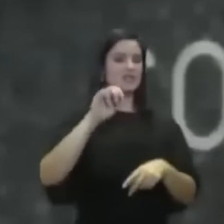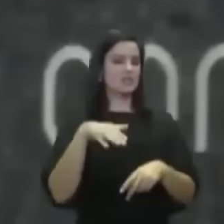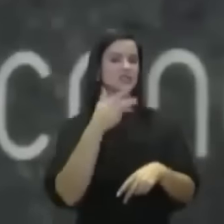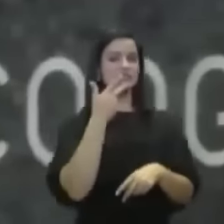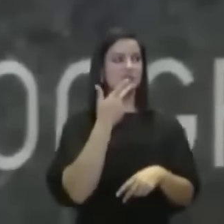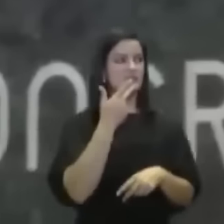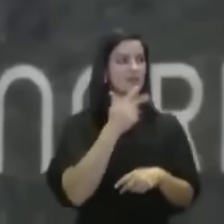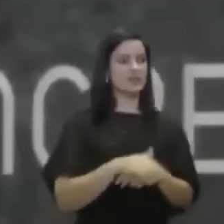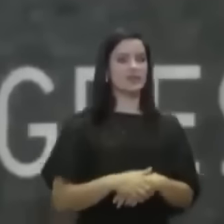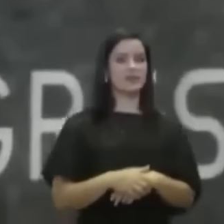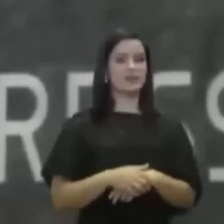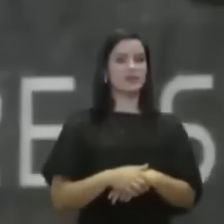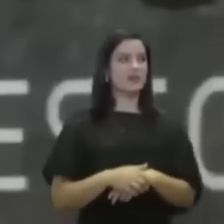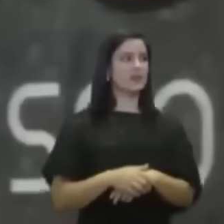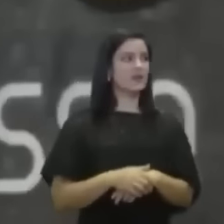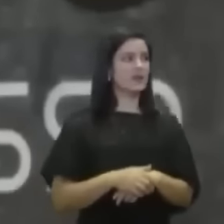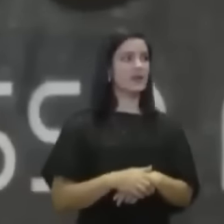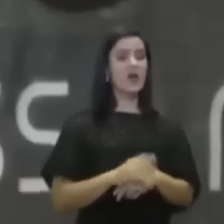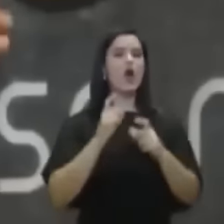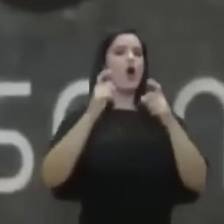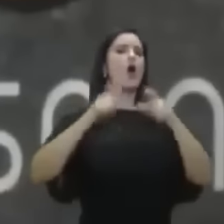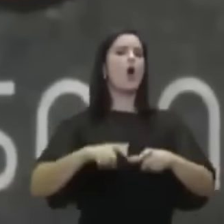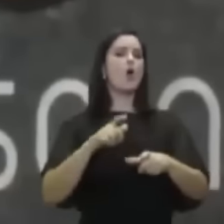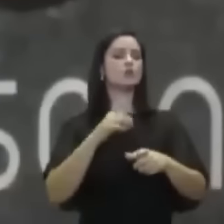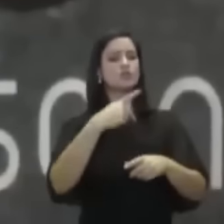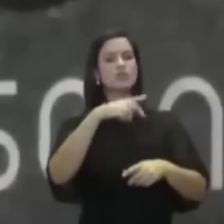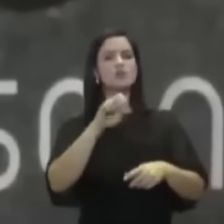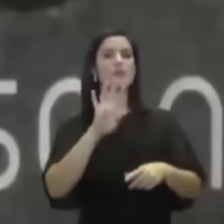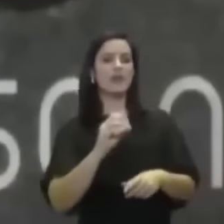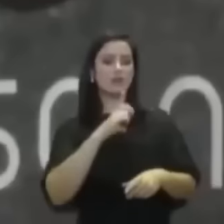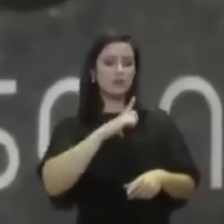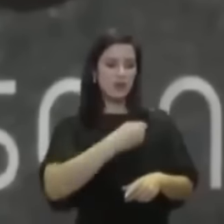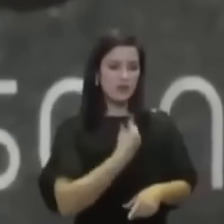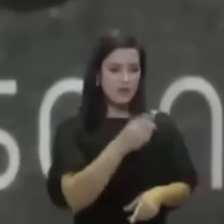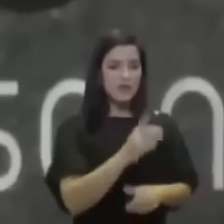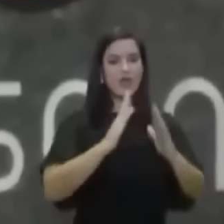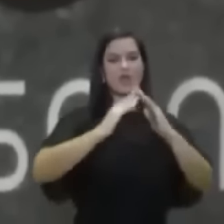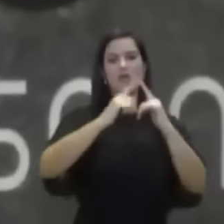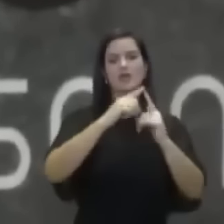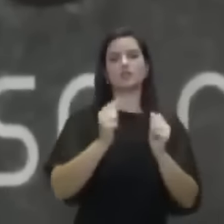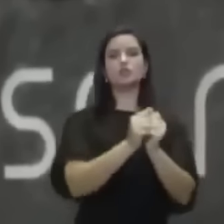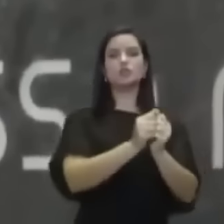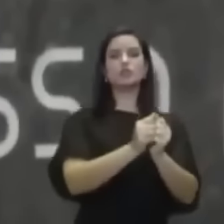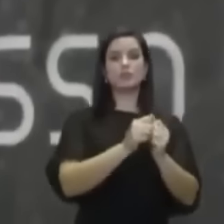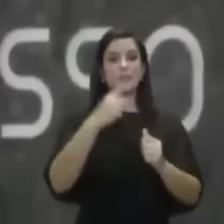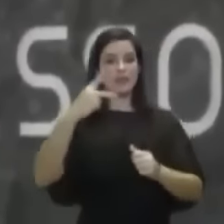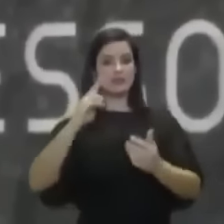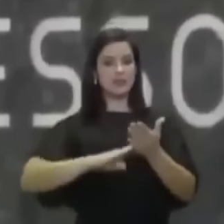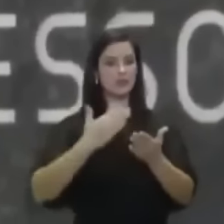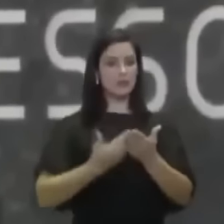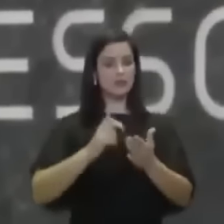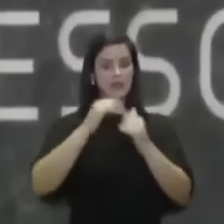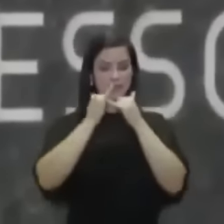assim: ubi Petros, ibi Ecclesia, onde está Pedro, aí está a igreja. A segunda interpretação é que a declaração de